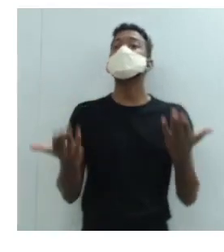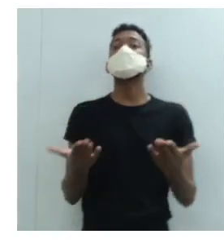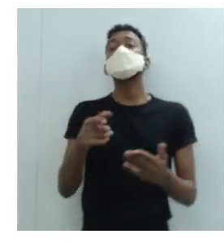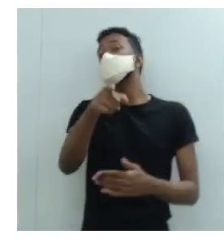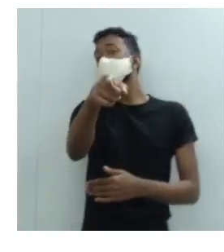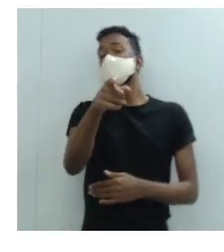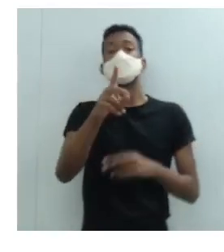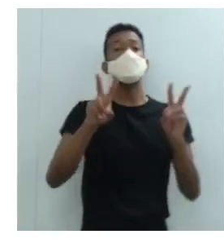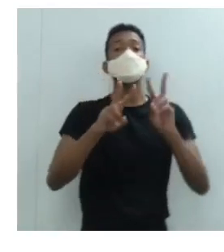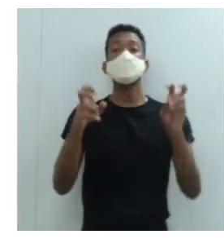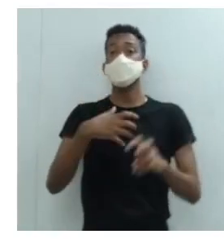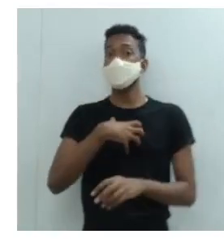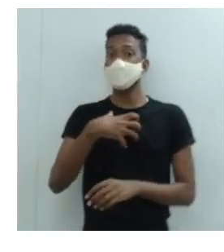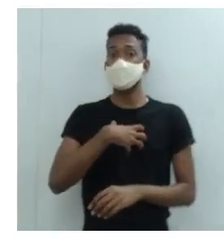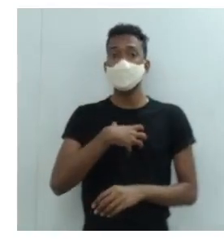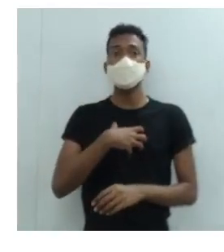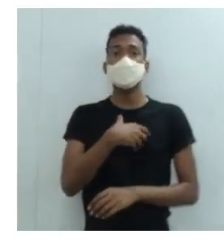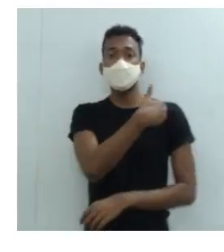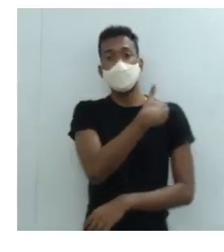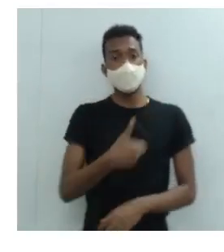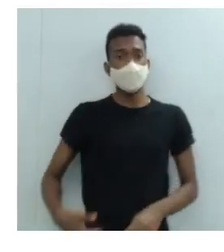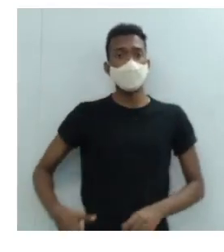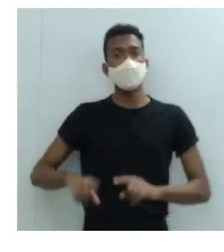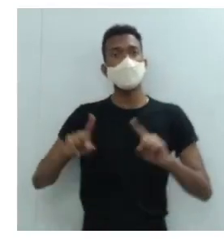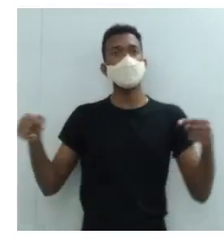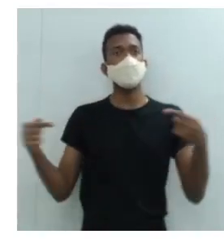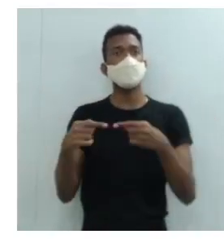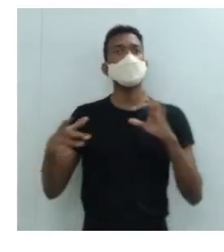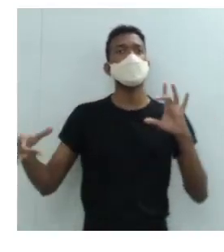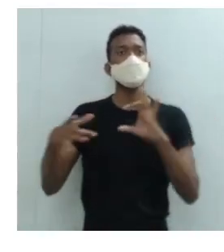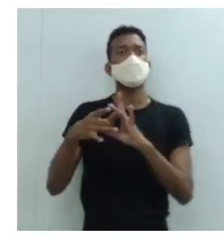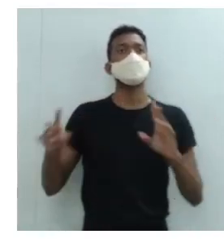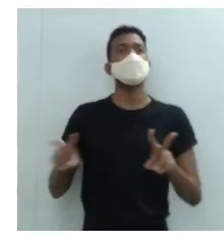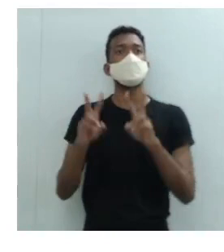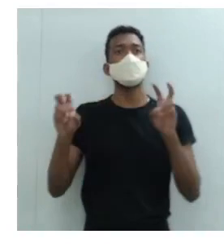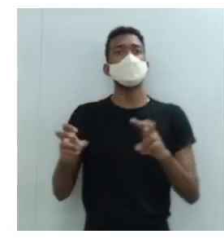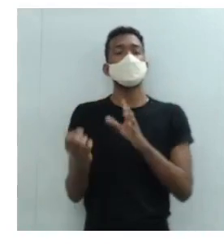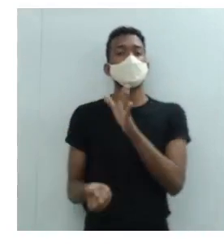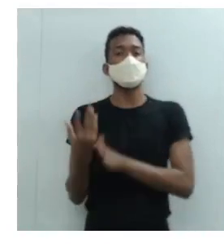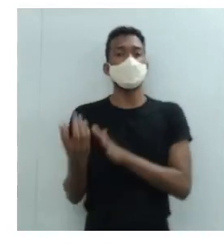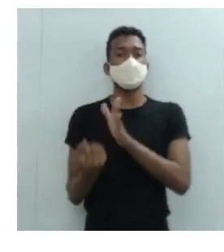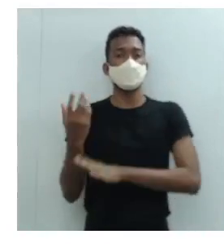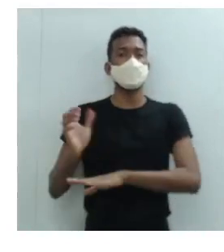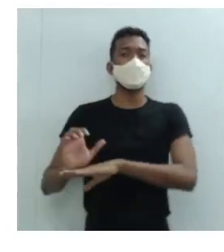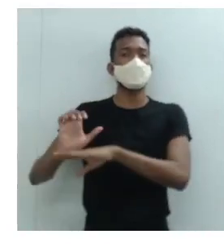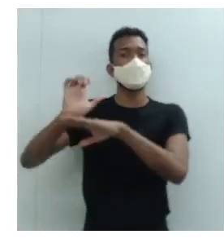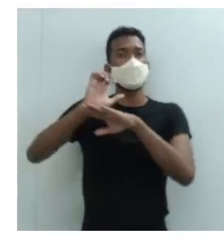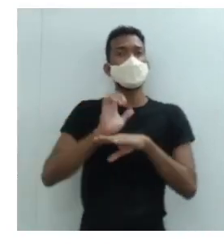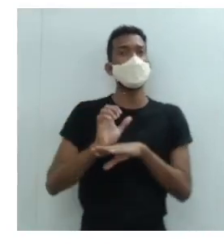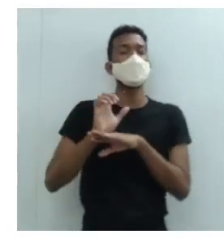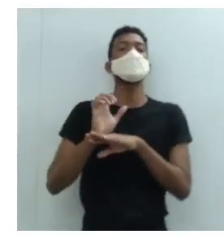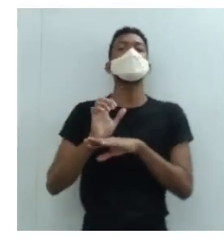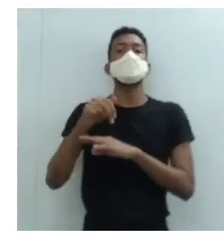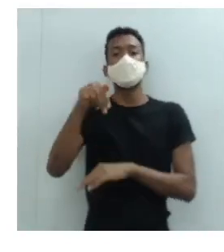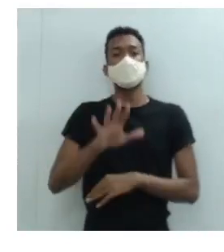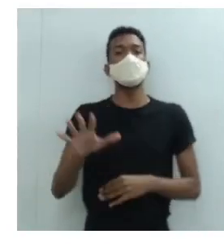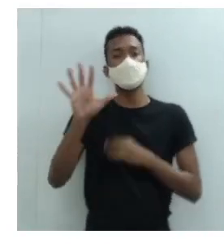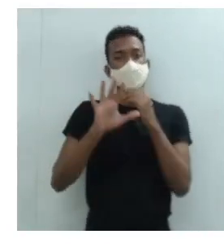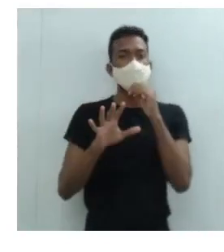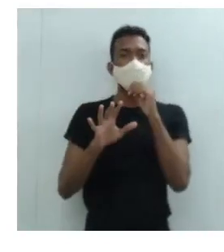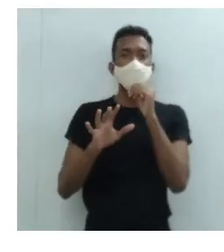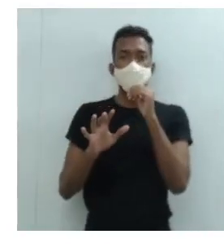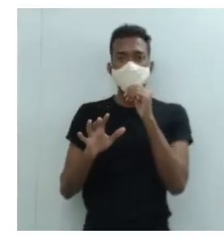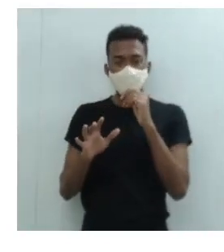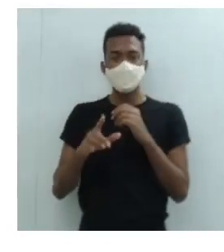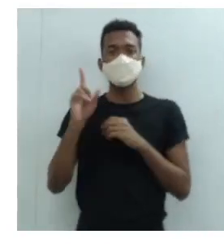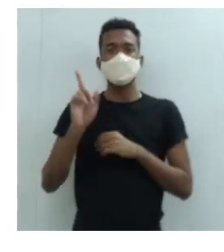governo estava diretamente ligada com o processo de formação dos Estados Nacionais, ou seja,